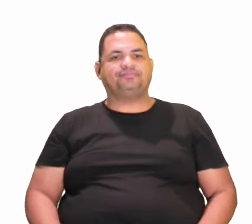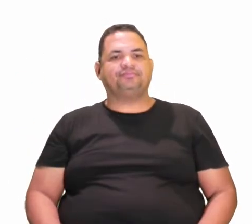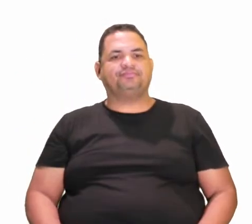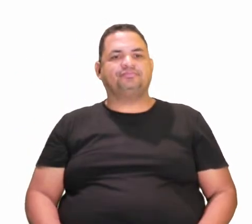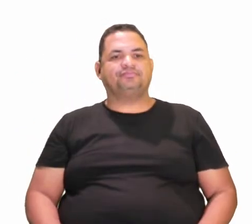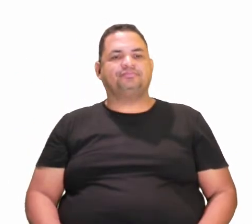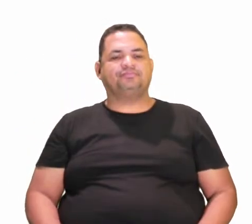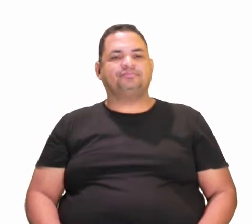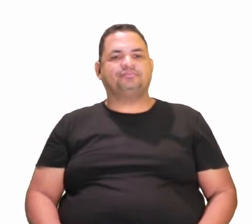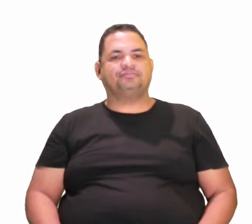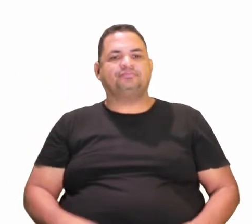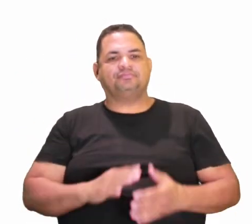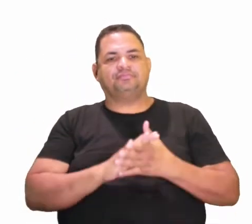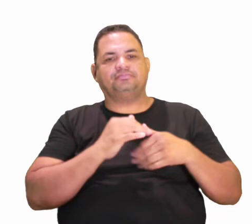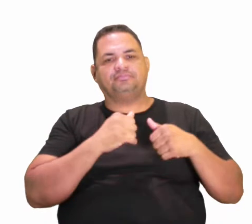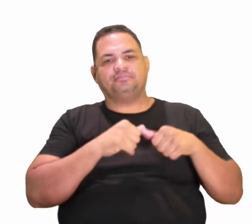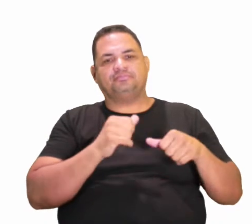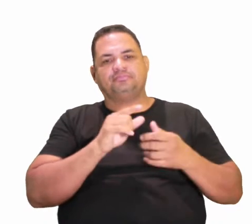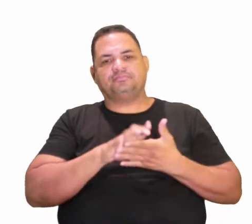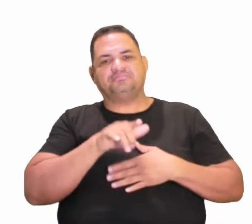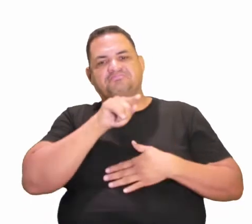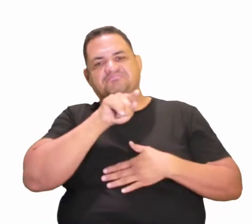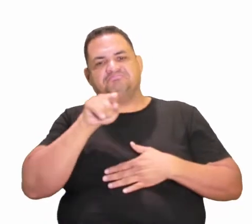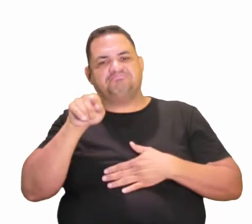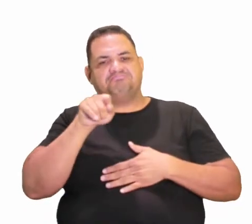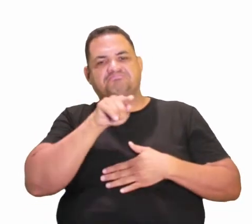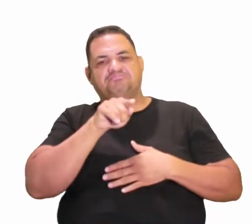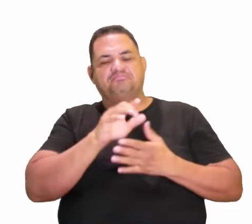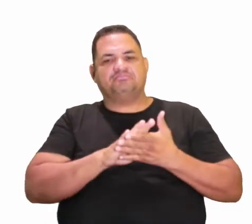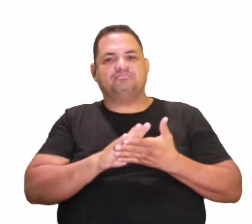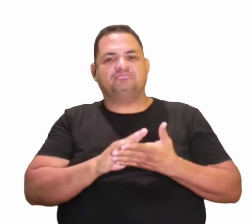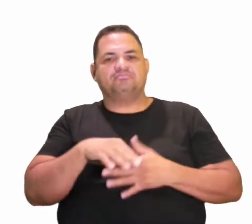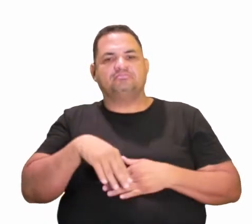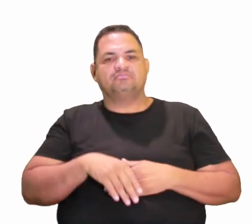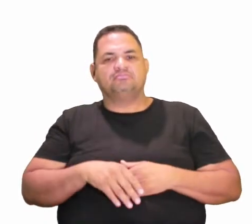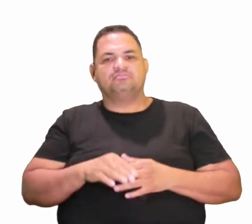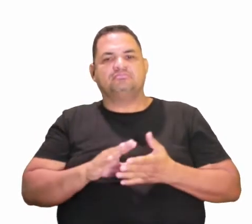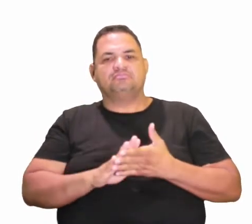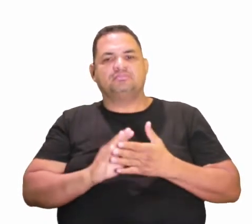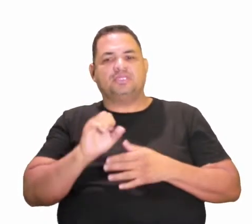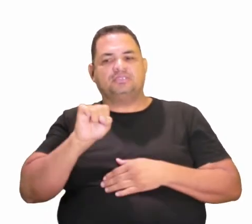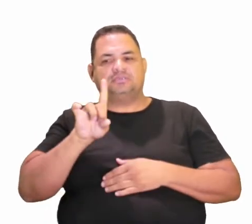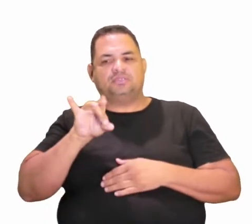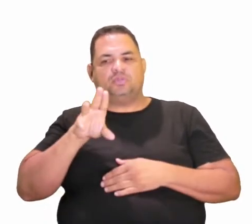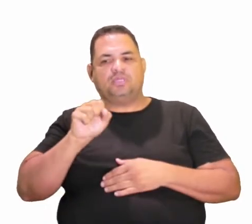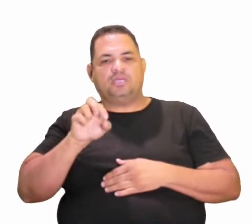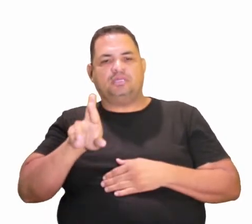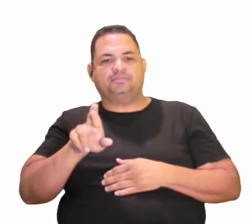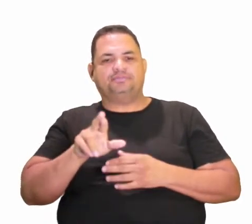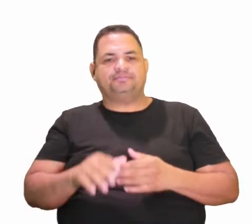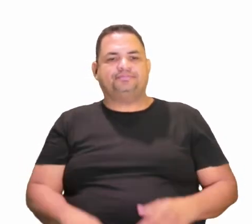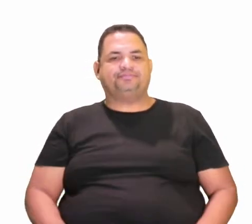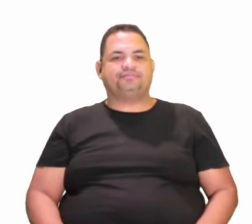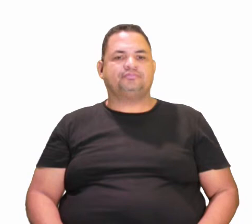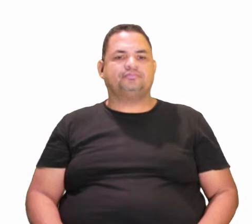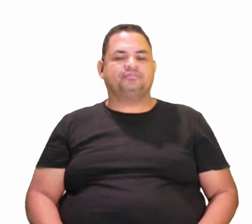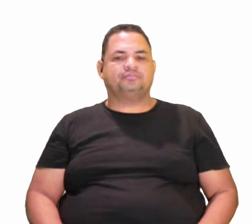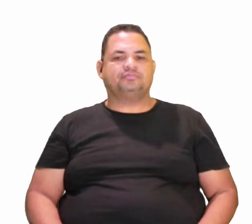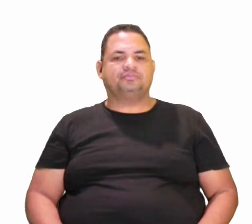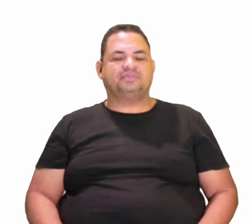This, tradução, este, esta, isto ou isso, no singular, certo? Ou esse, essa